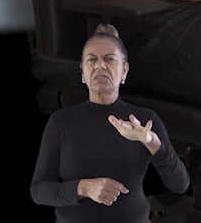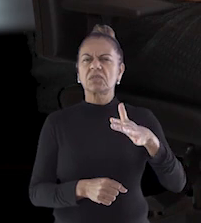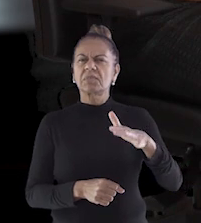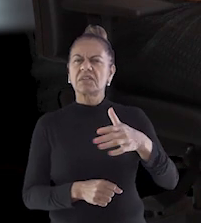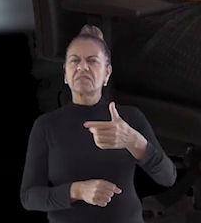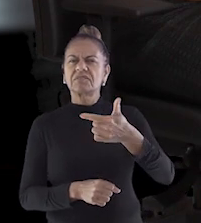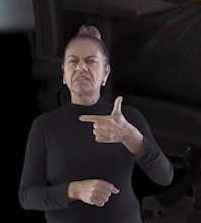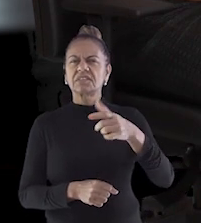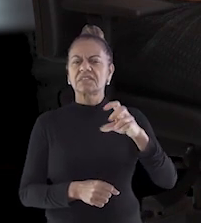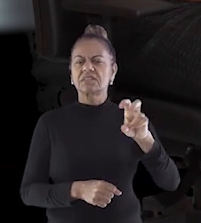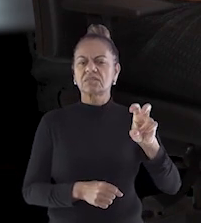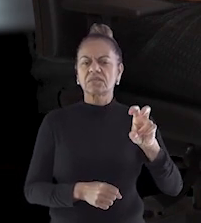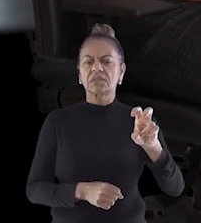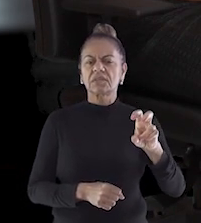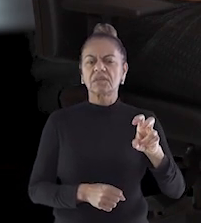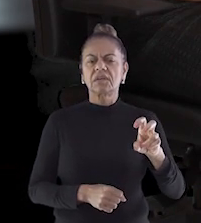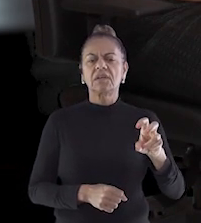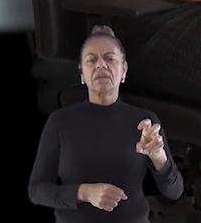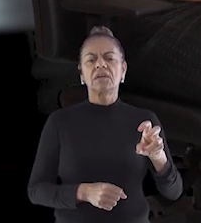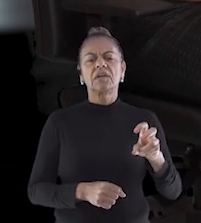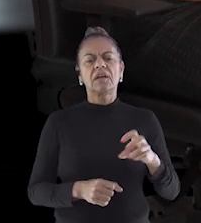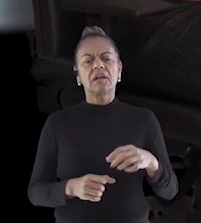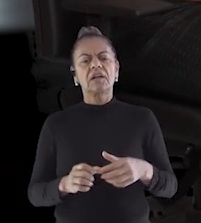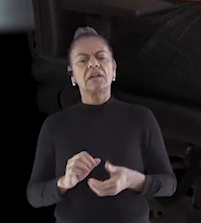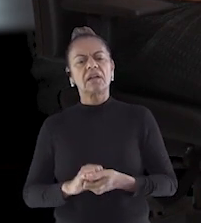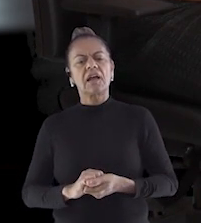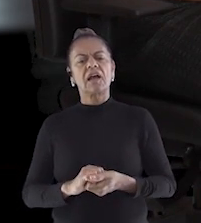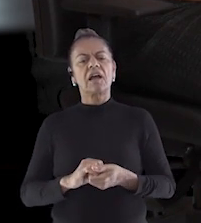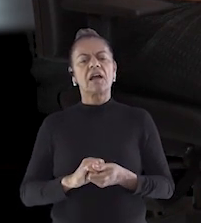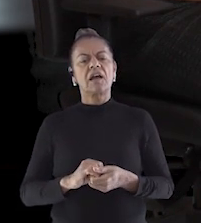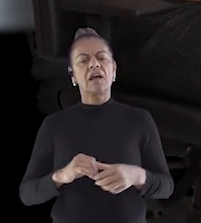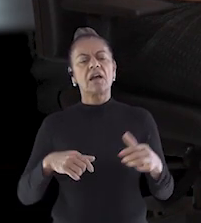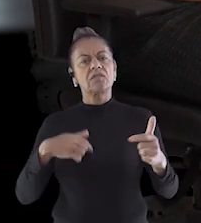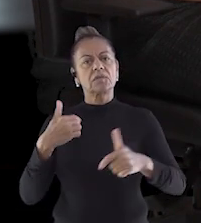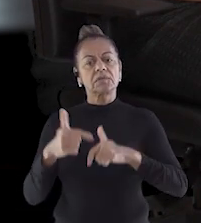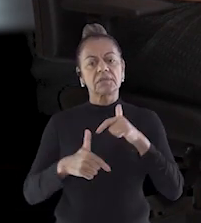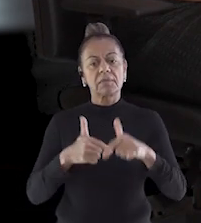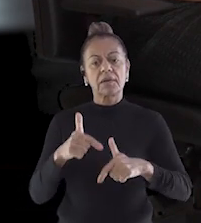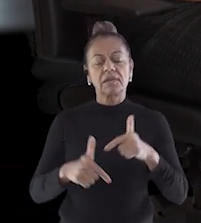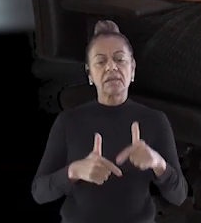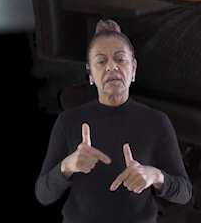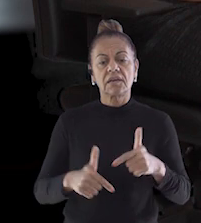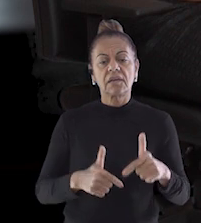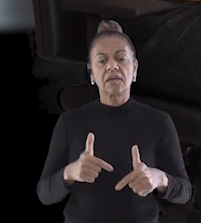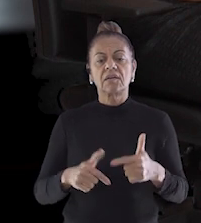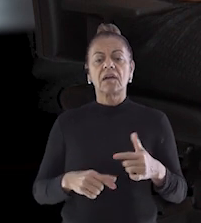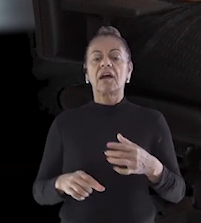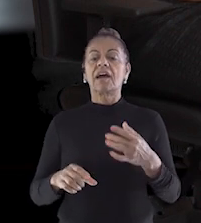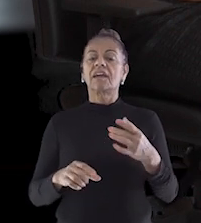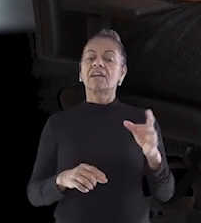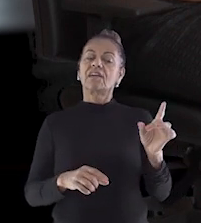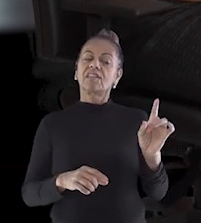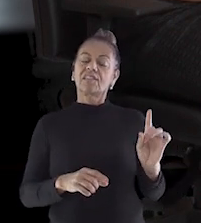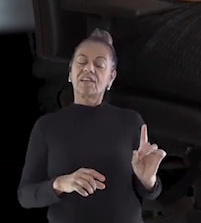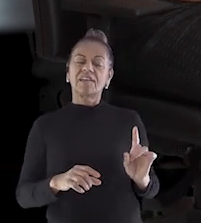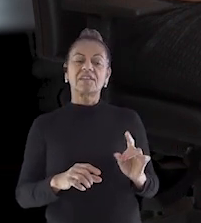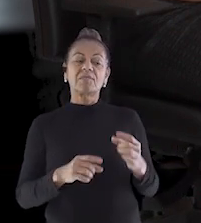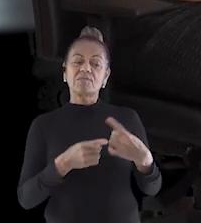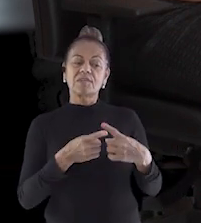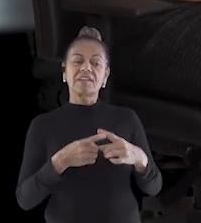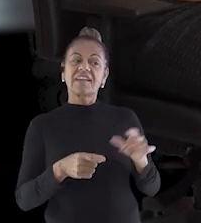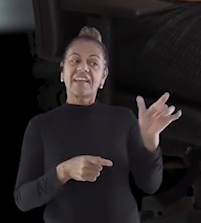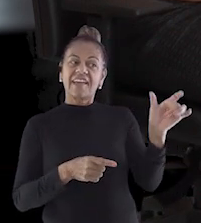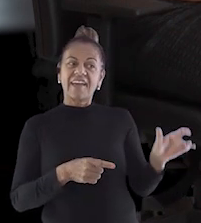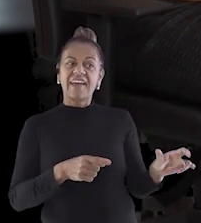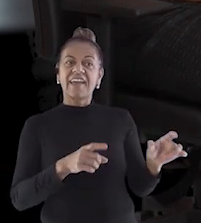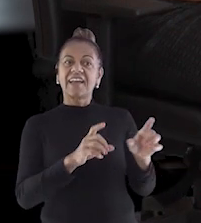filhos dela, eu tive o meu. Aí depois de 13 anos, de 25 anos, a gente pegamos, eu vim aqui